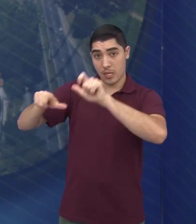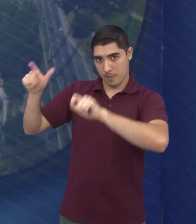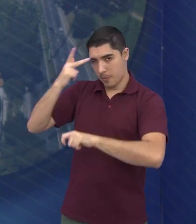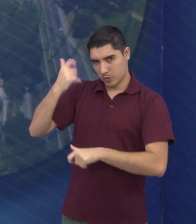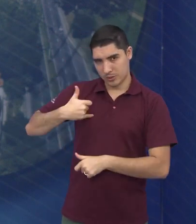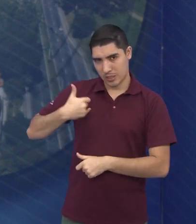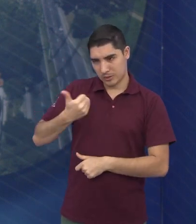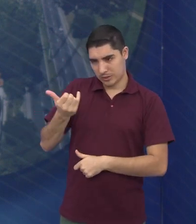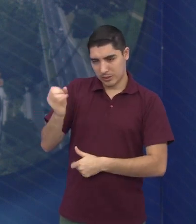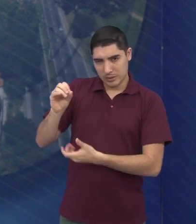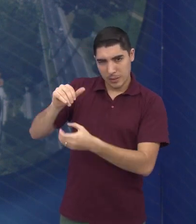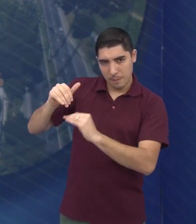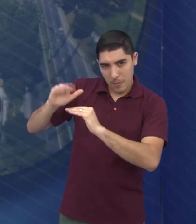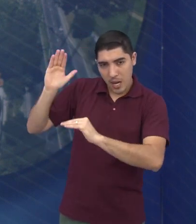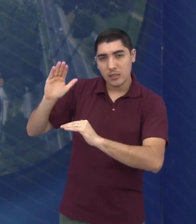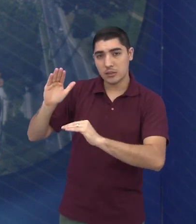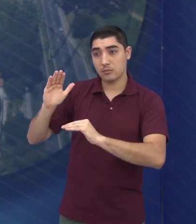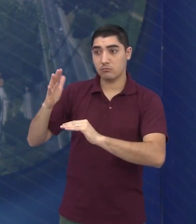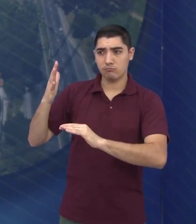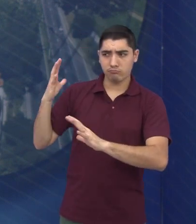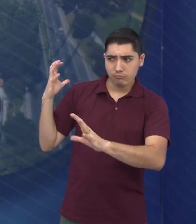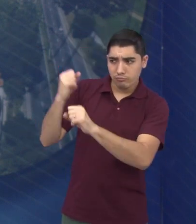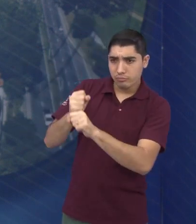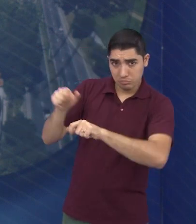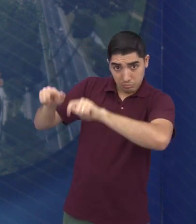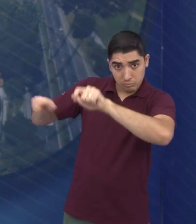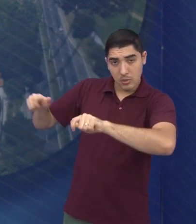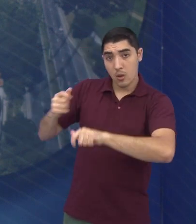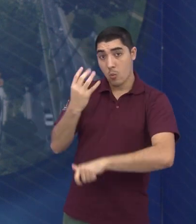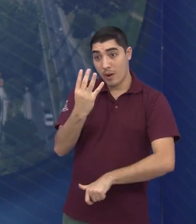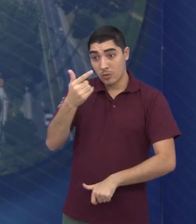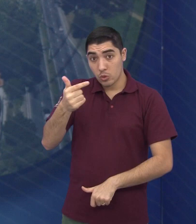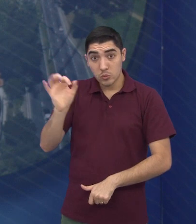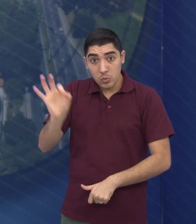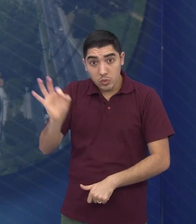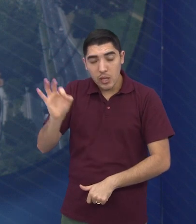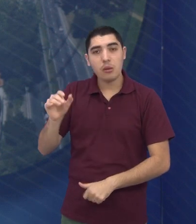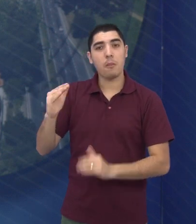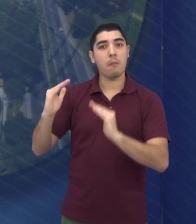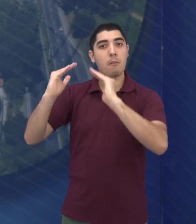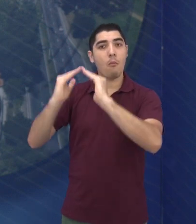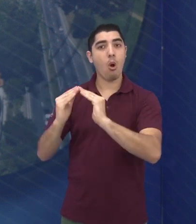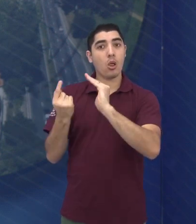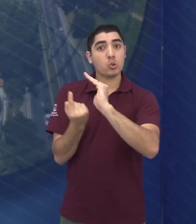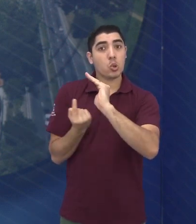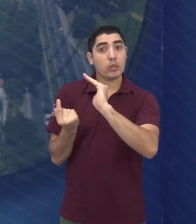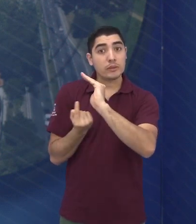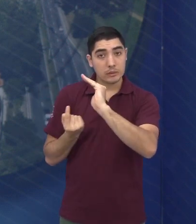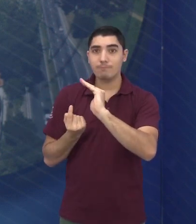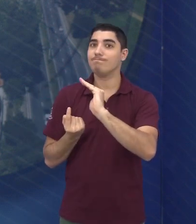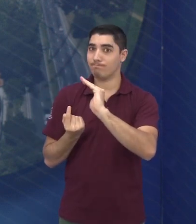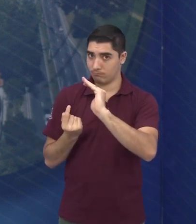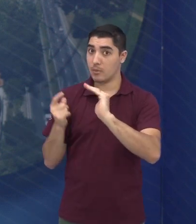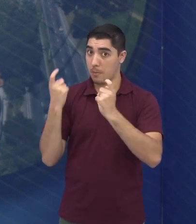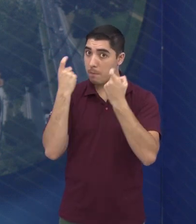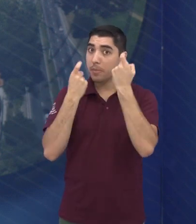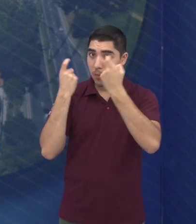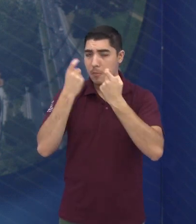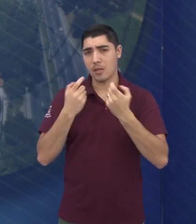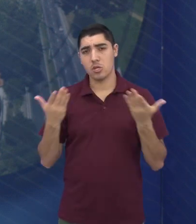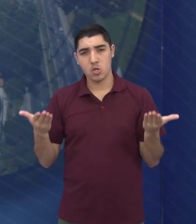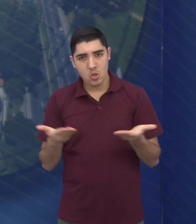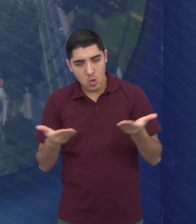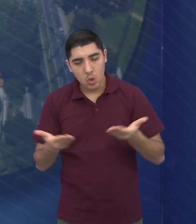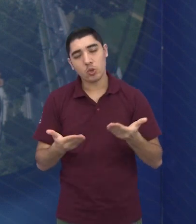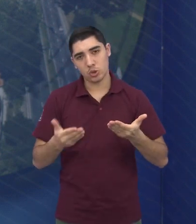60 anos, quase 42% deles residem sozinhos. E sobre este assunto, a gente vai